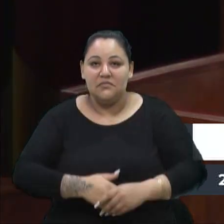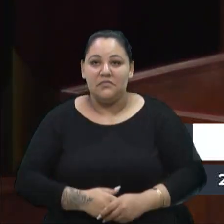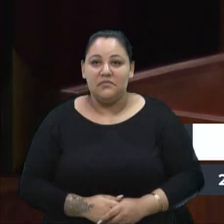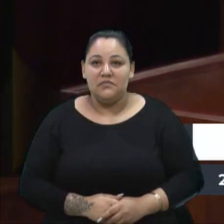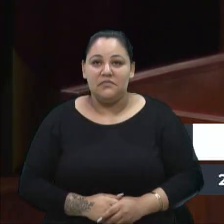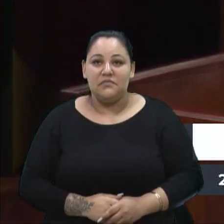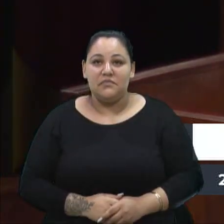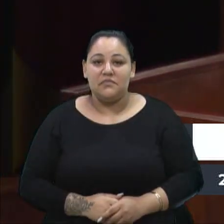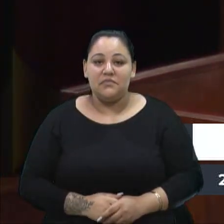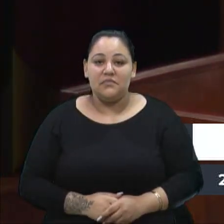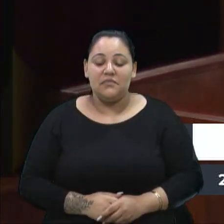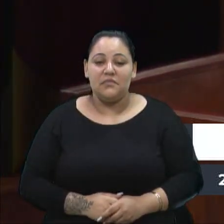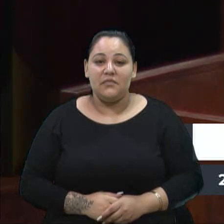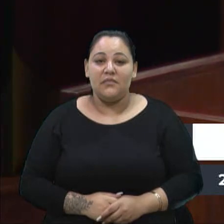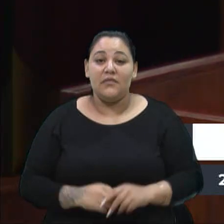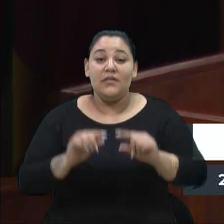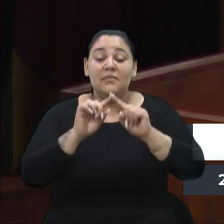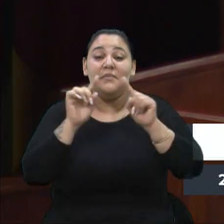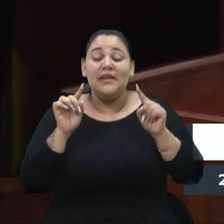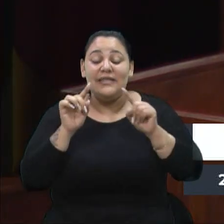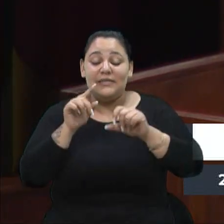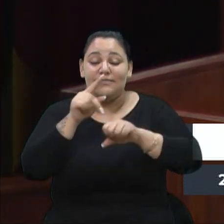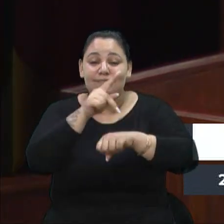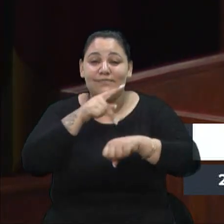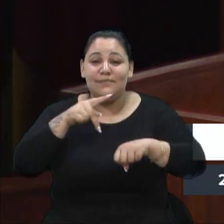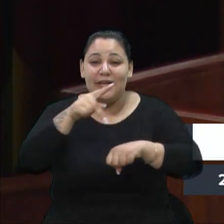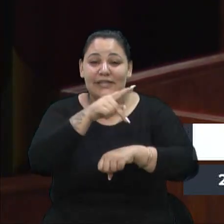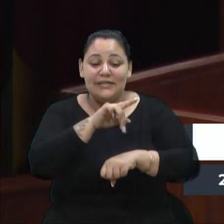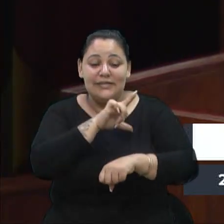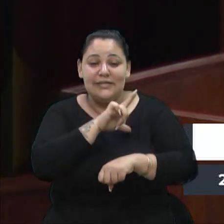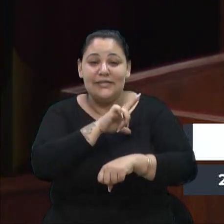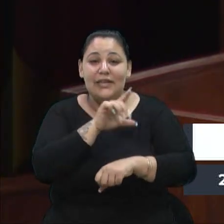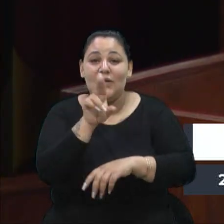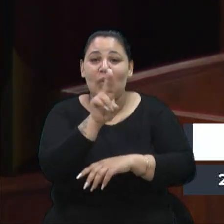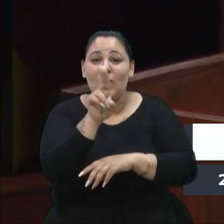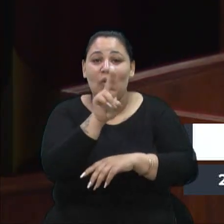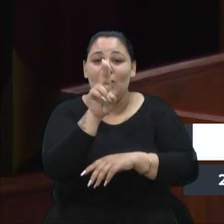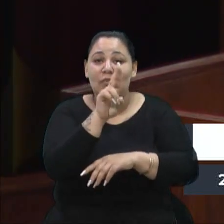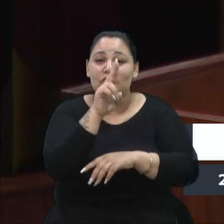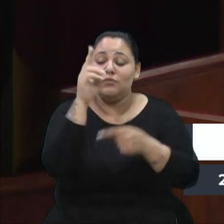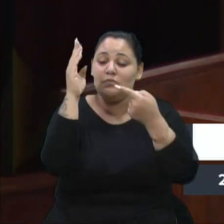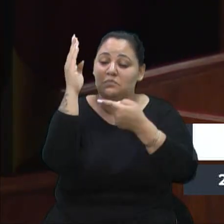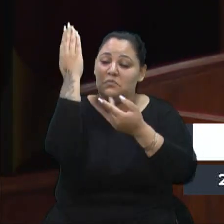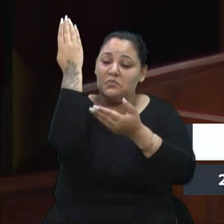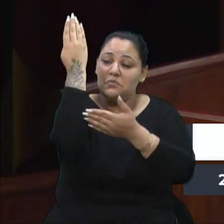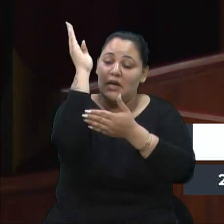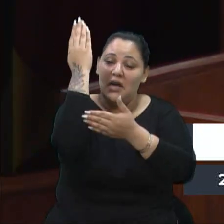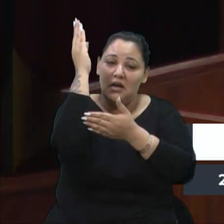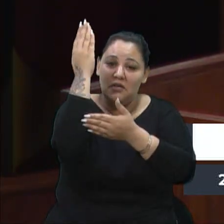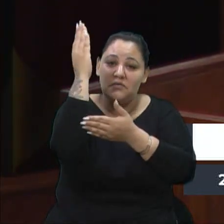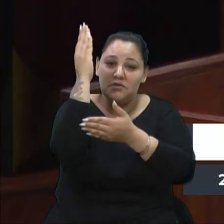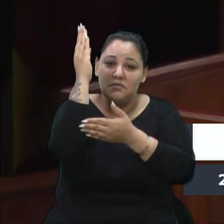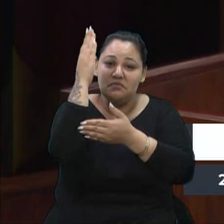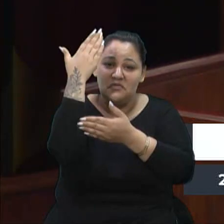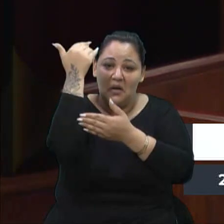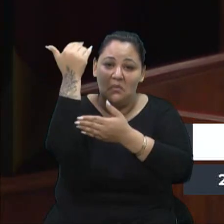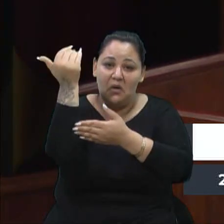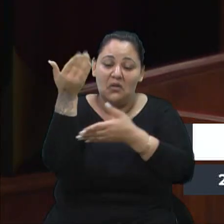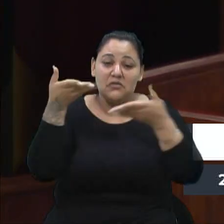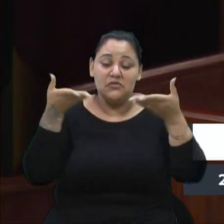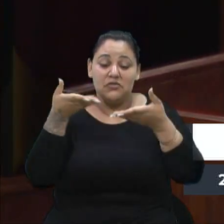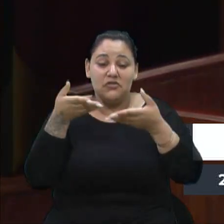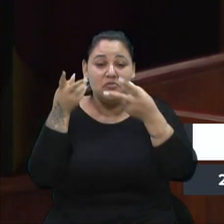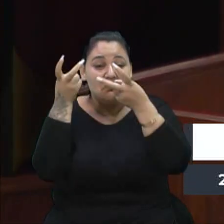Mas para um país que leva o nome de uma árvore nativa, percebemos que atualmente estamos